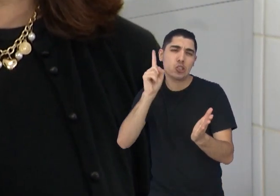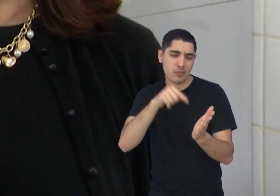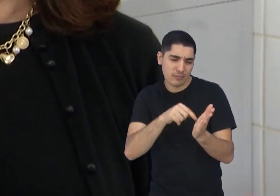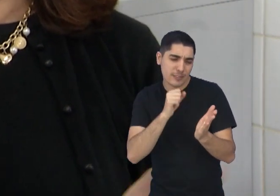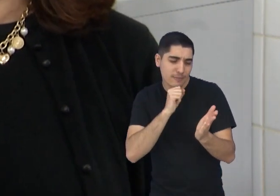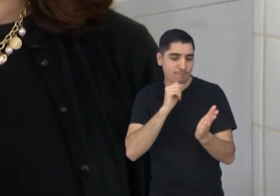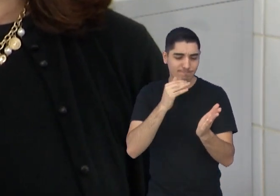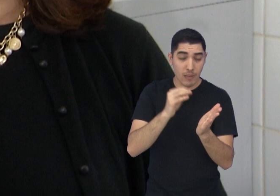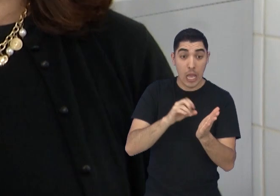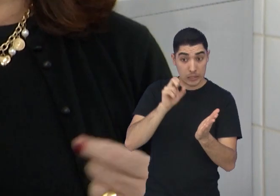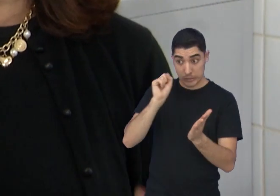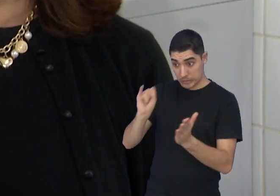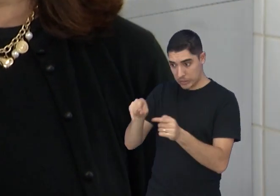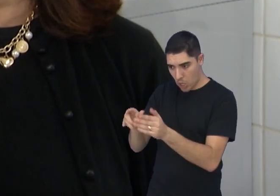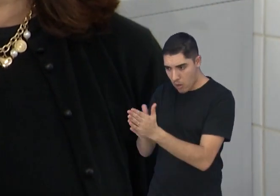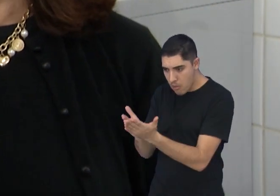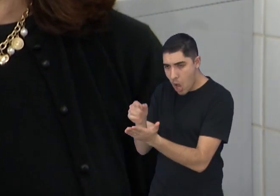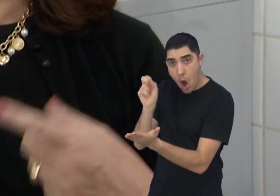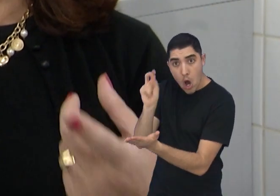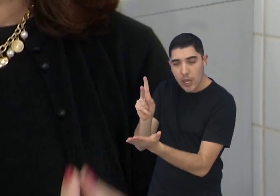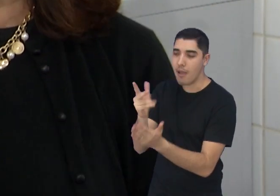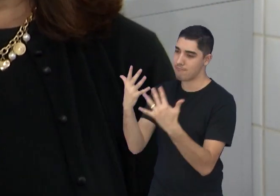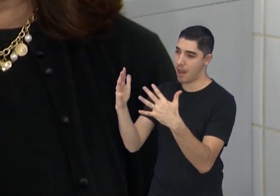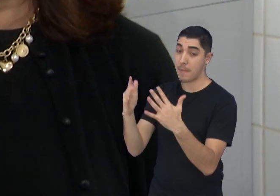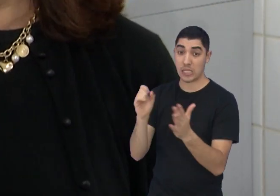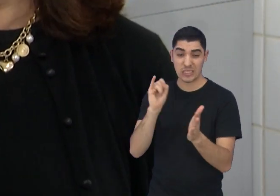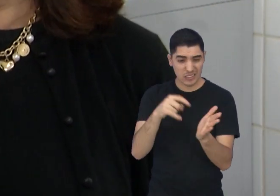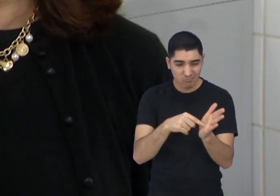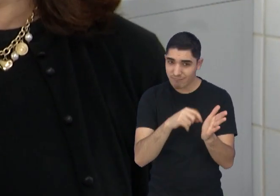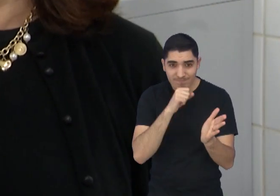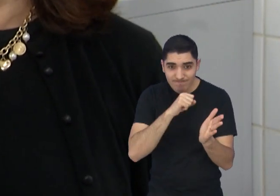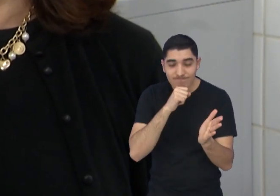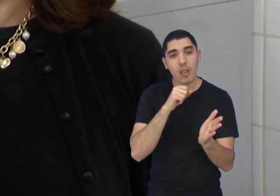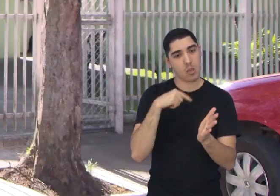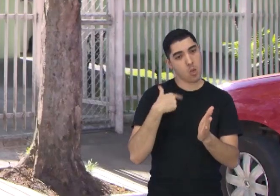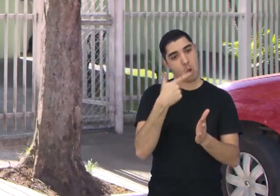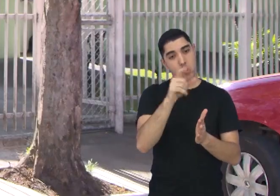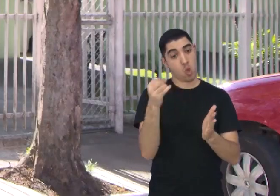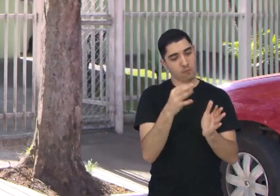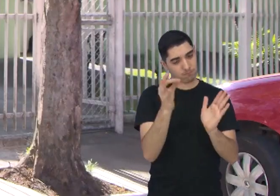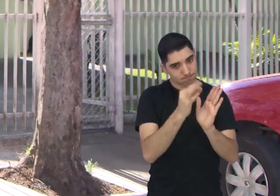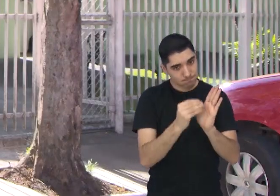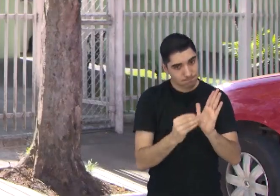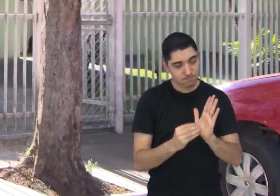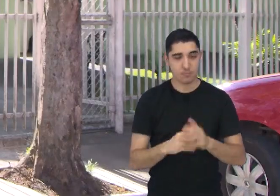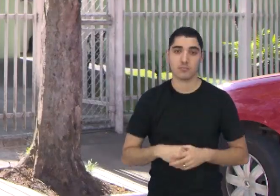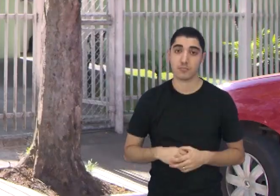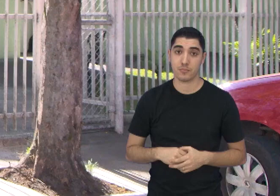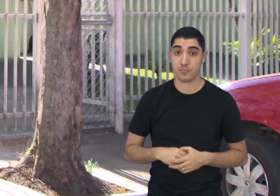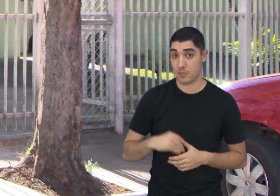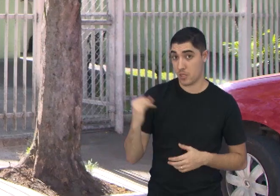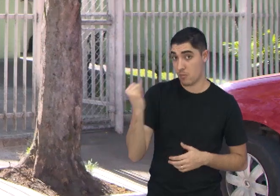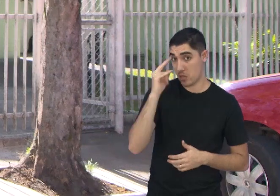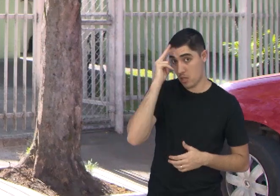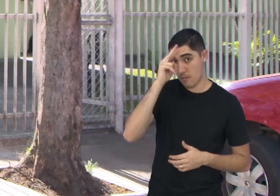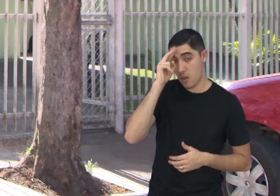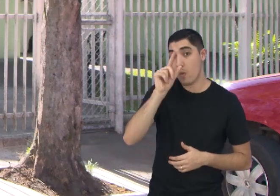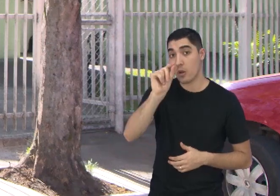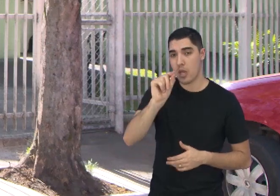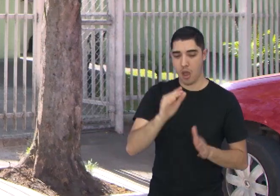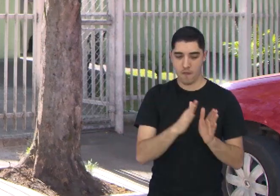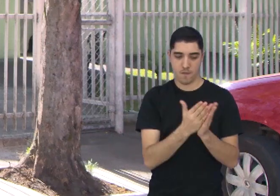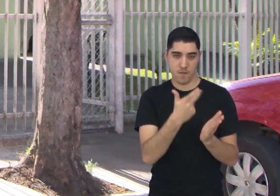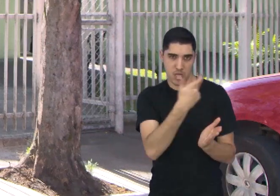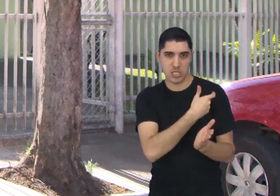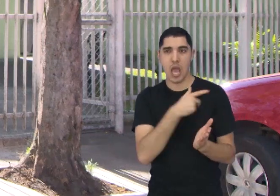para a criança. Se não, a gente vai na escola para atualizar essa caderneta vacinal. Vale lembrar que as vacinas não impedem que uma pessoa